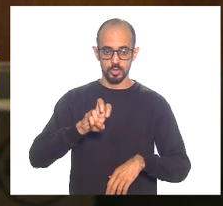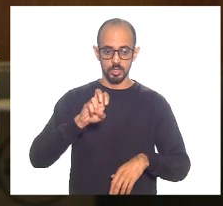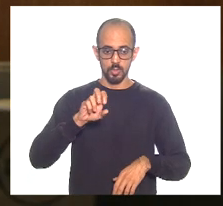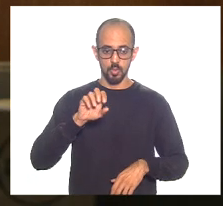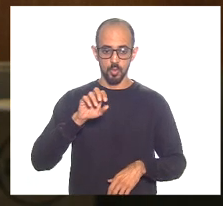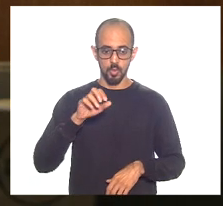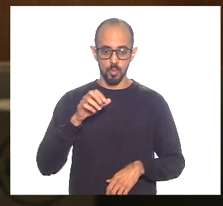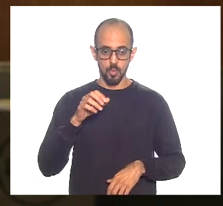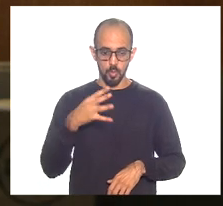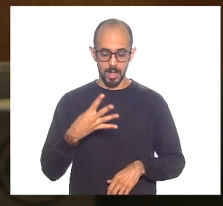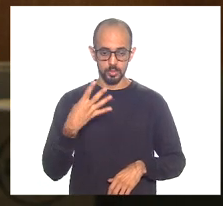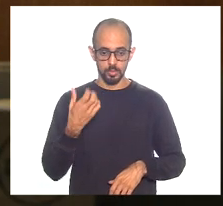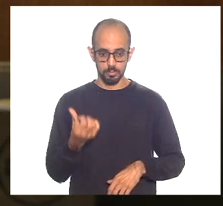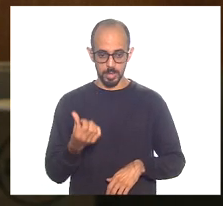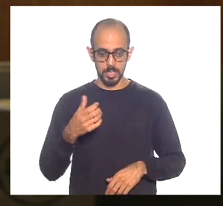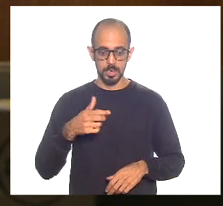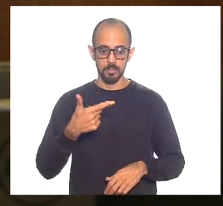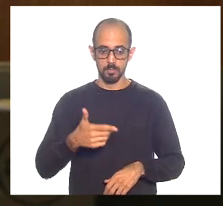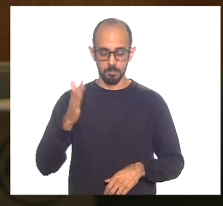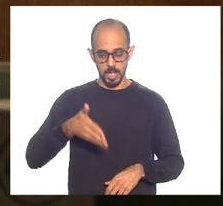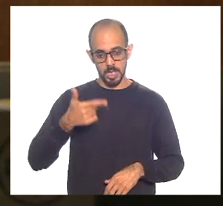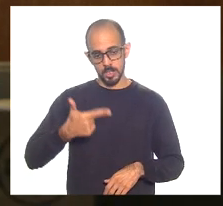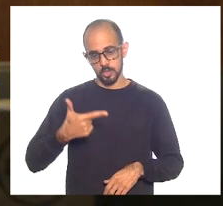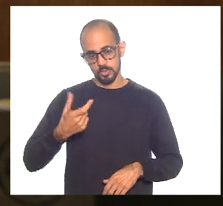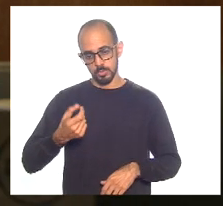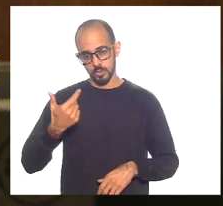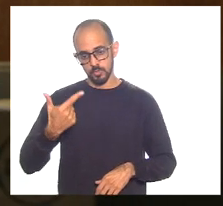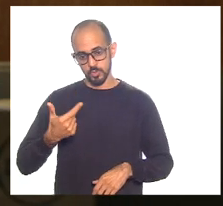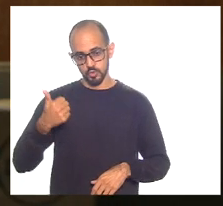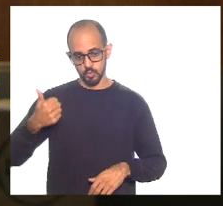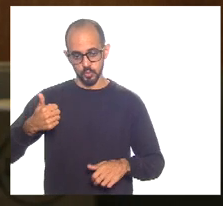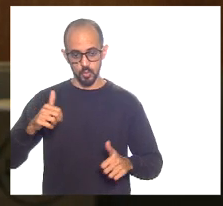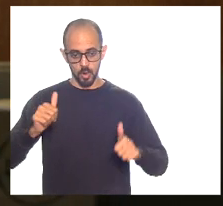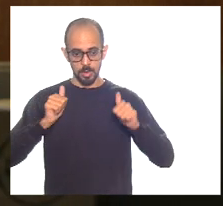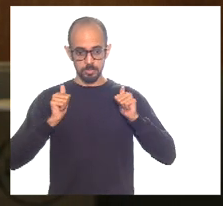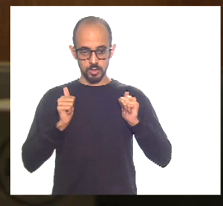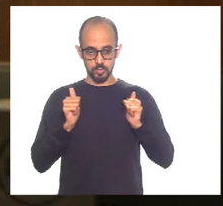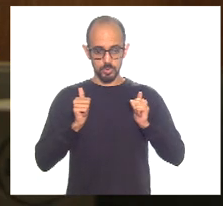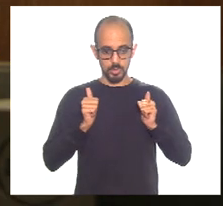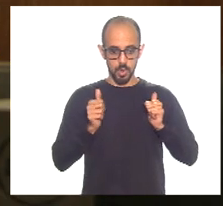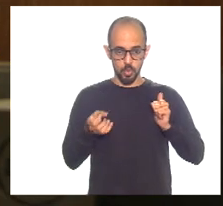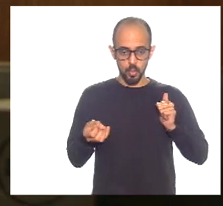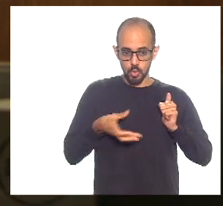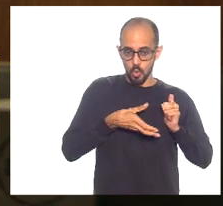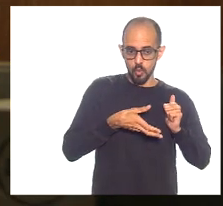21. Senhores que aprovam, permaneçam como estão. Aprovado com abstenção do novo.